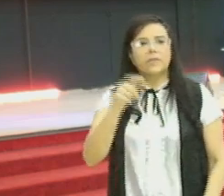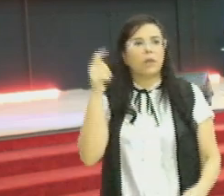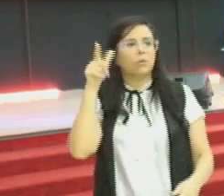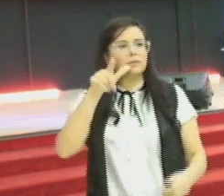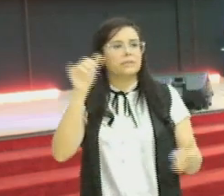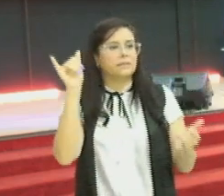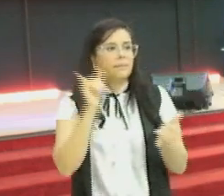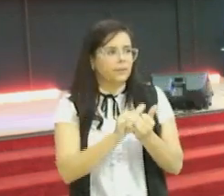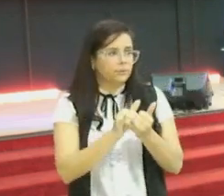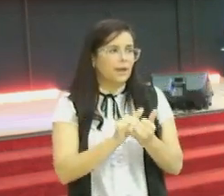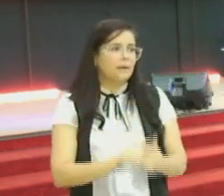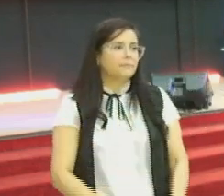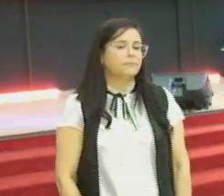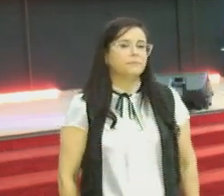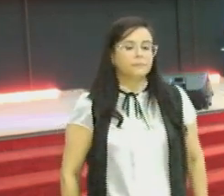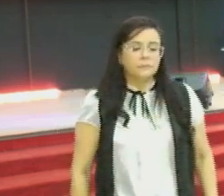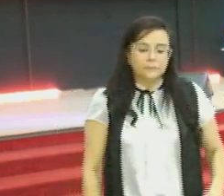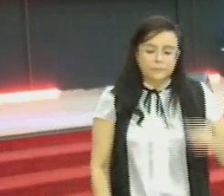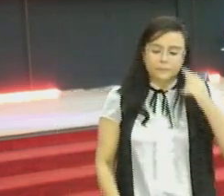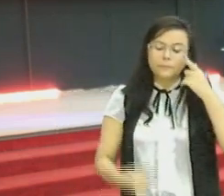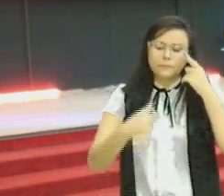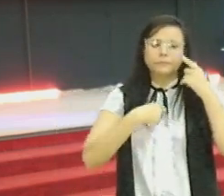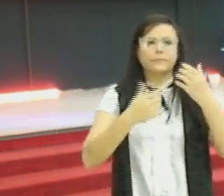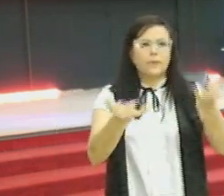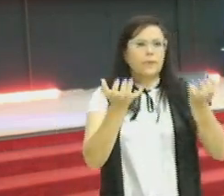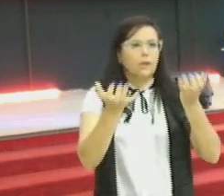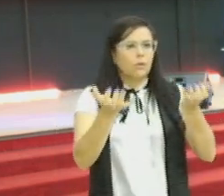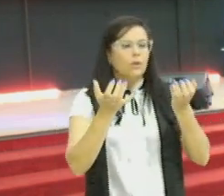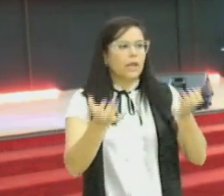Eu quero orar por você.